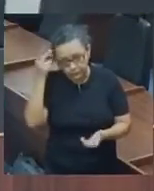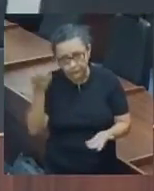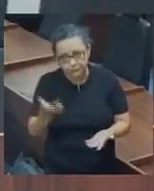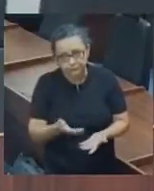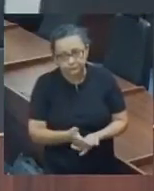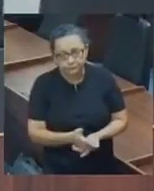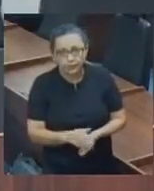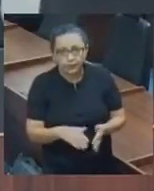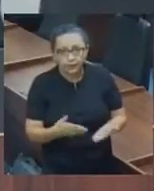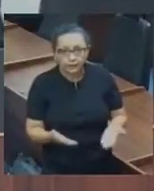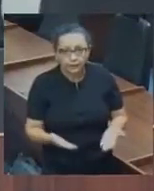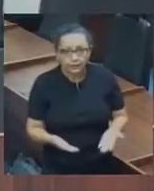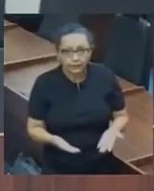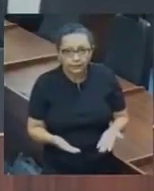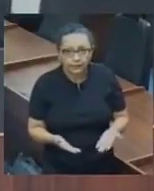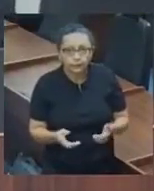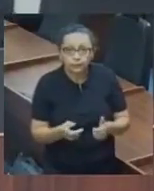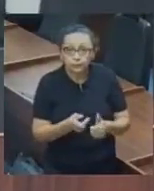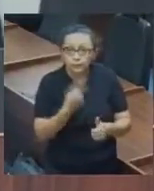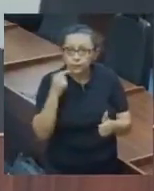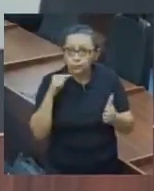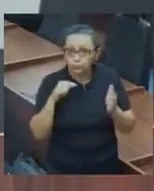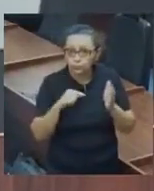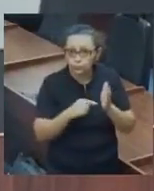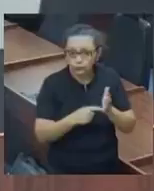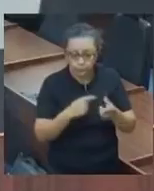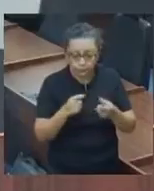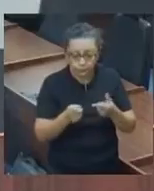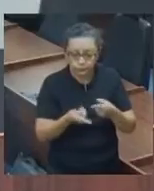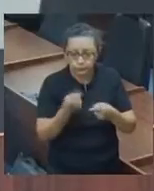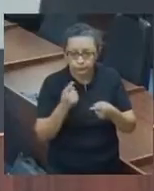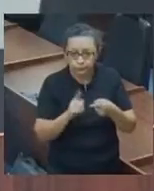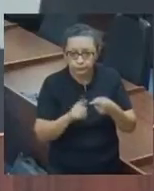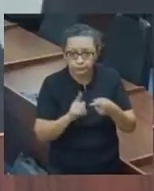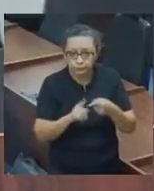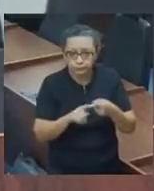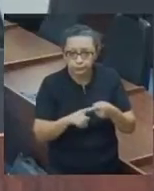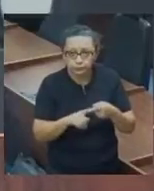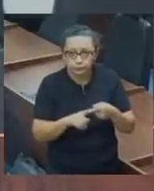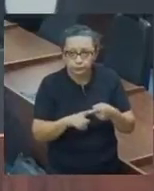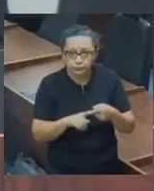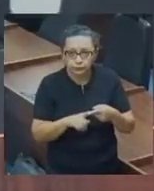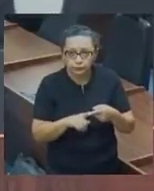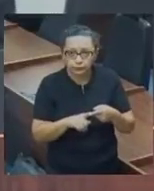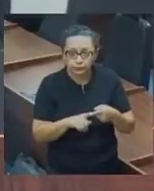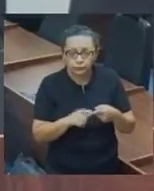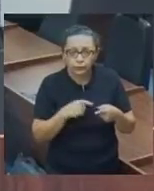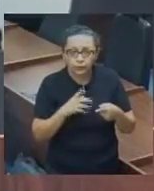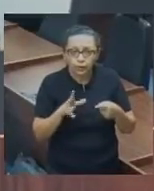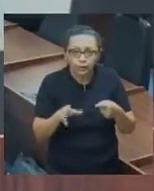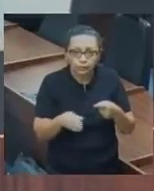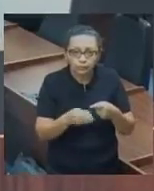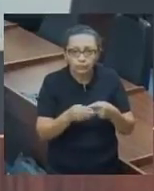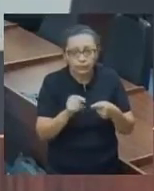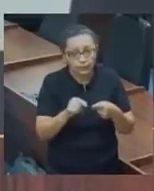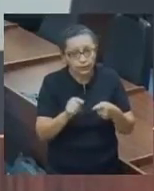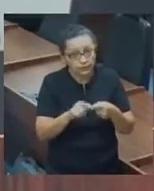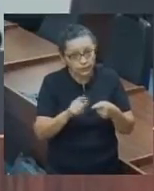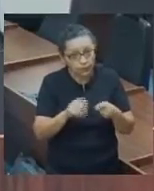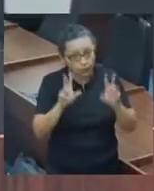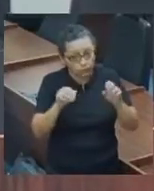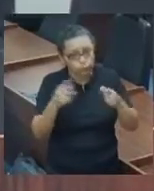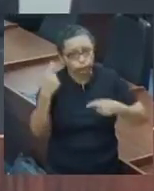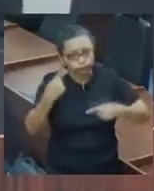então um primeiro ponto é que eu eu colocaria aqui um ponto que é polêmico